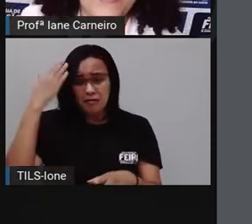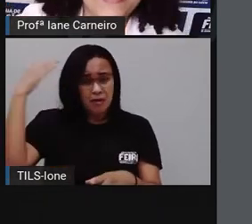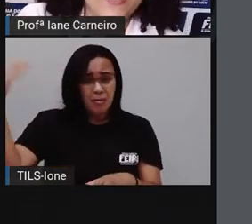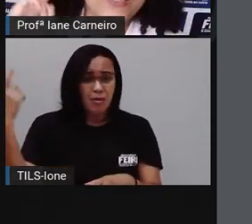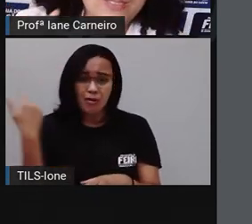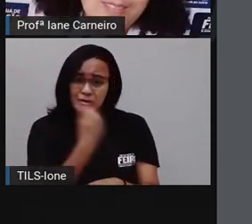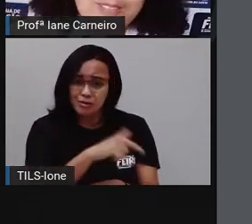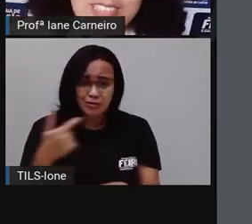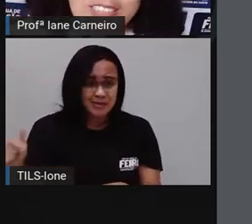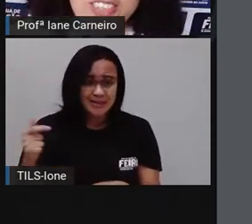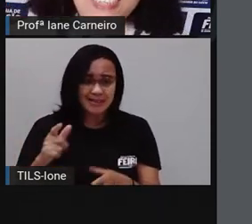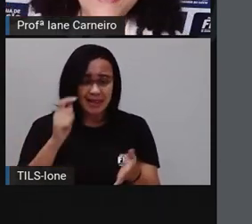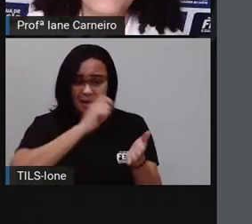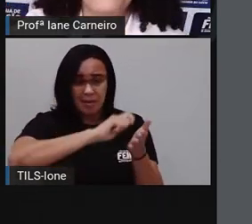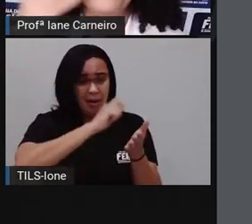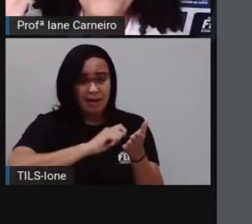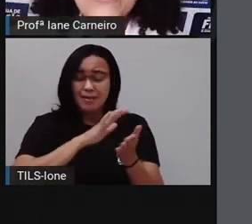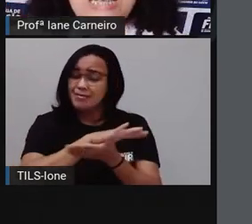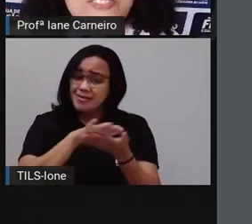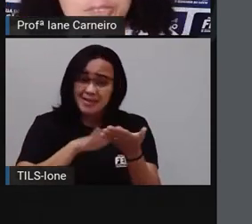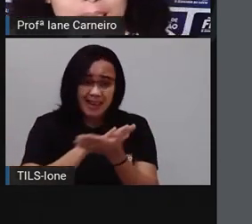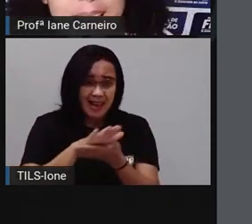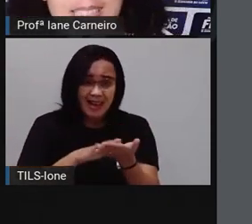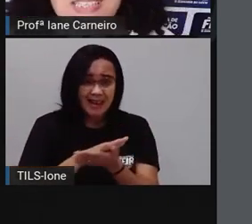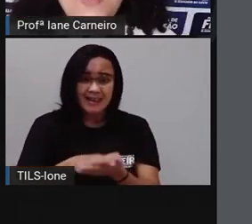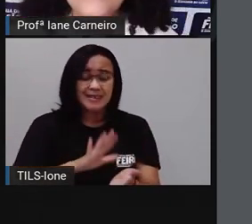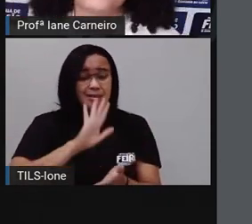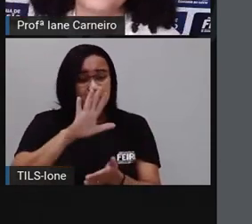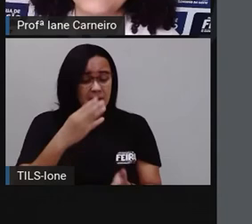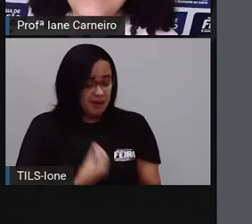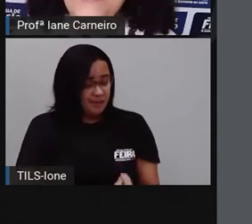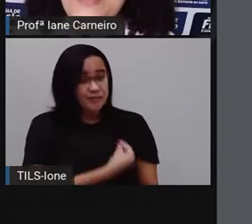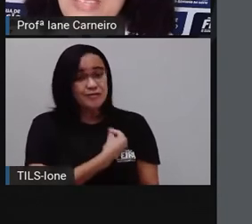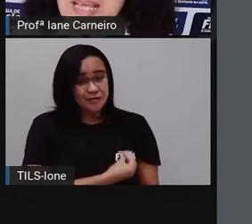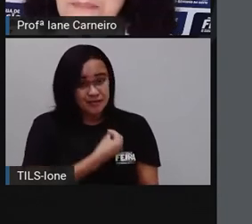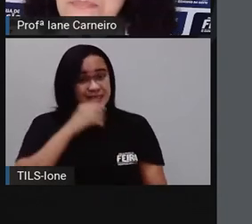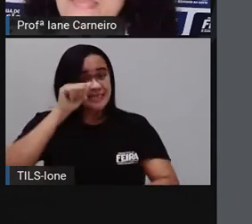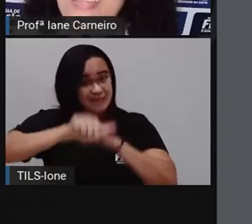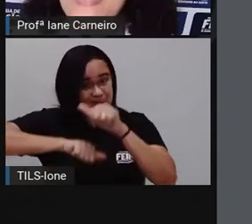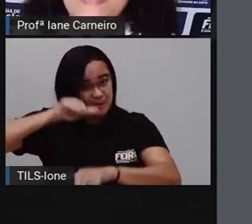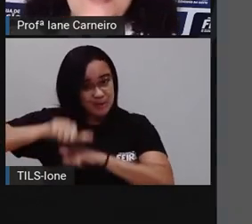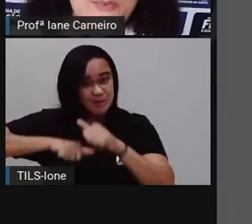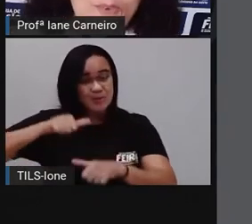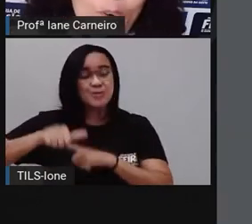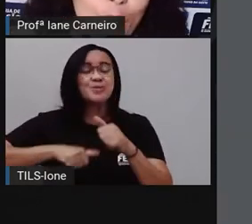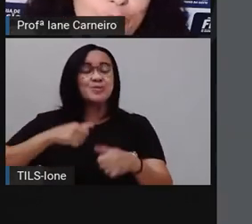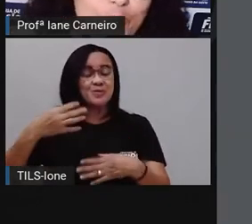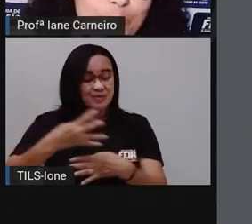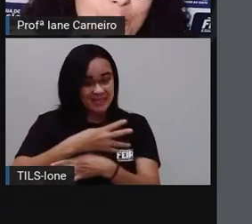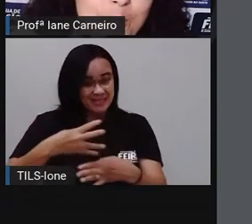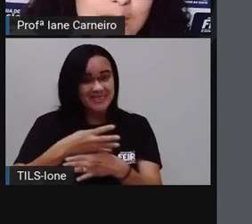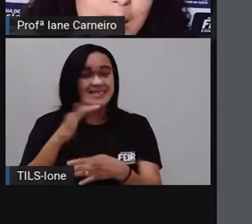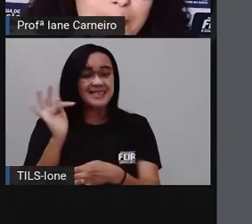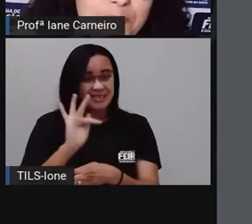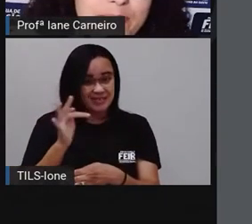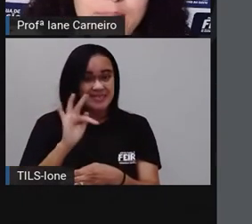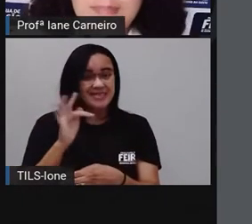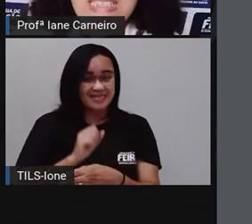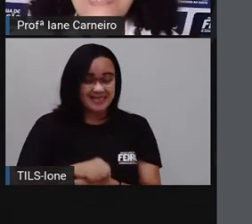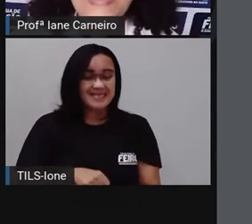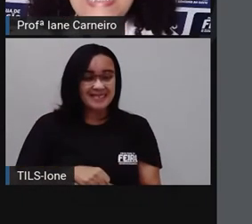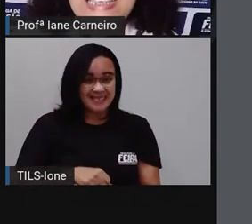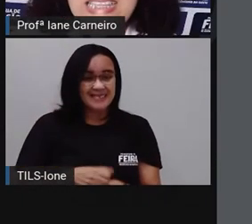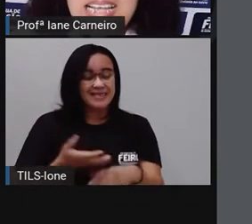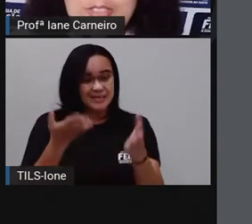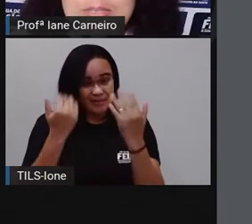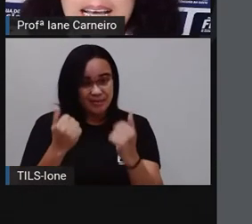gente faz do nosso dia a dia muita diferença em nosso município, né? Ótimo, vamos lá.